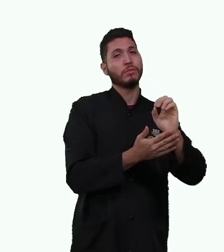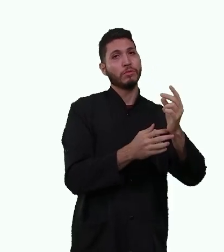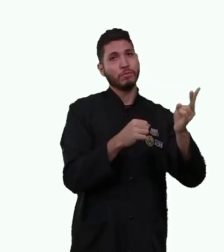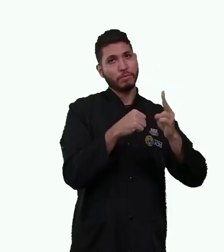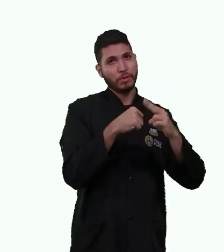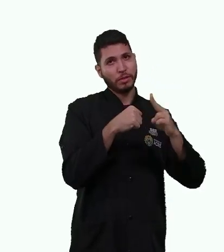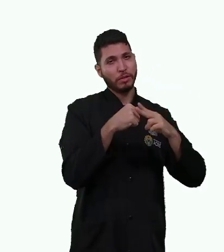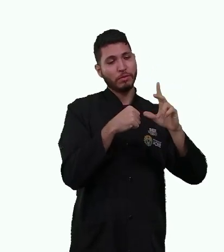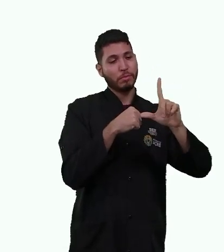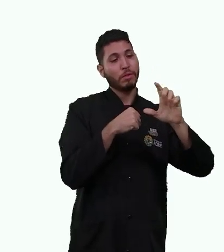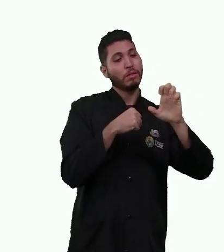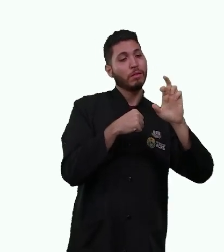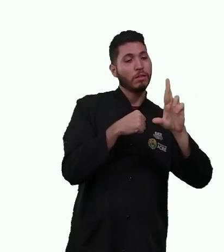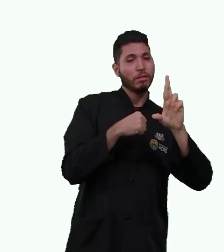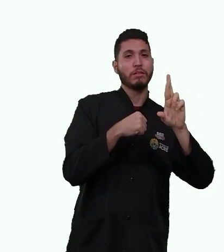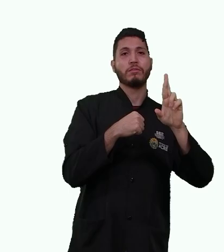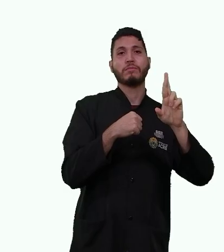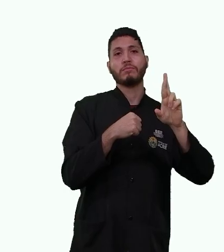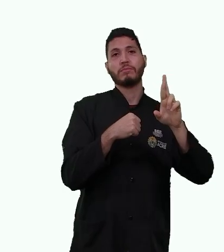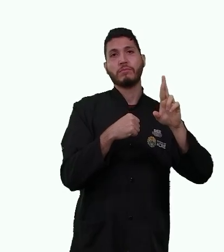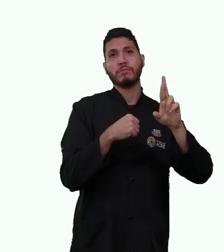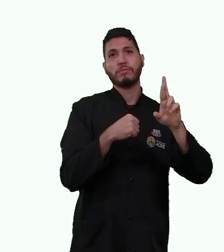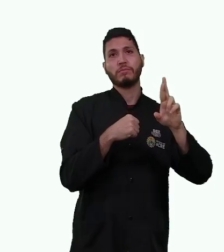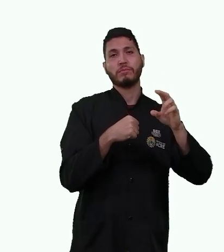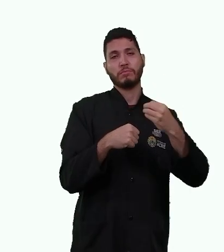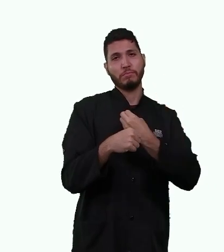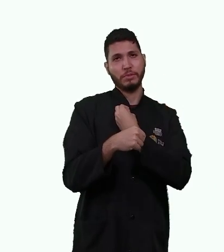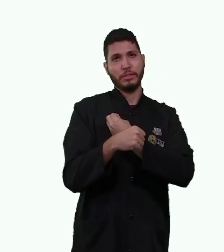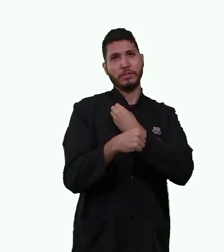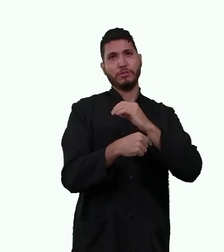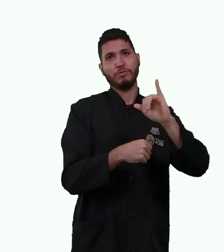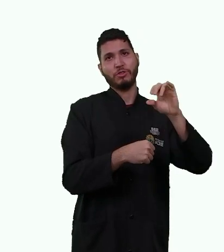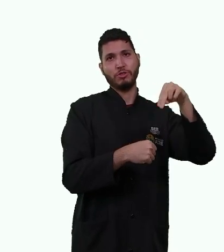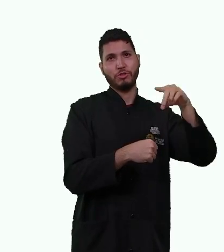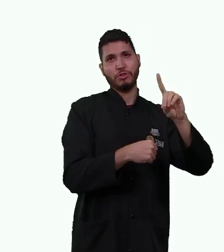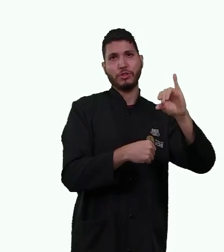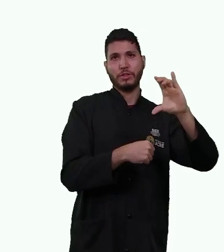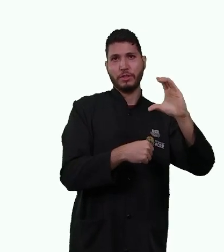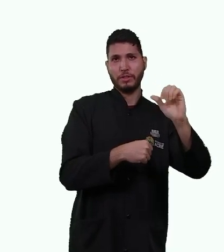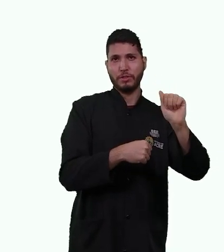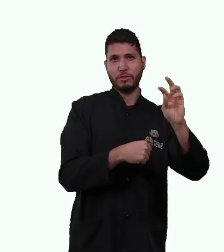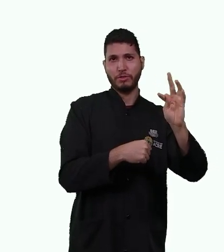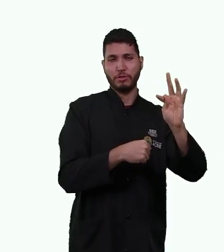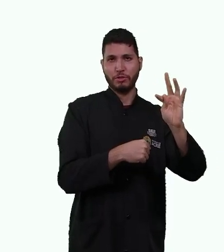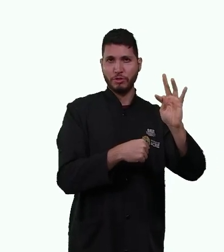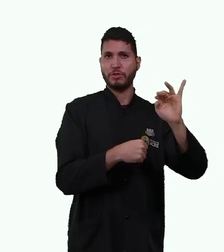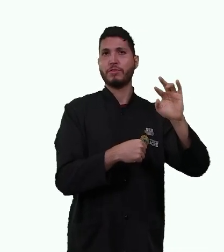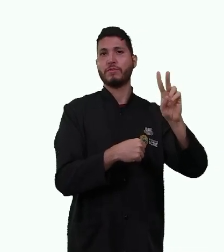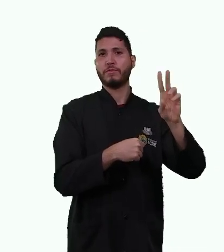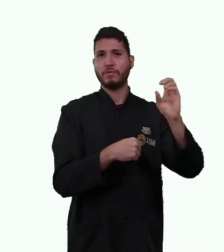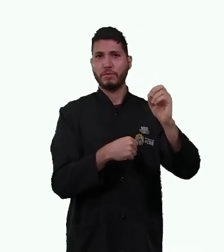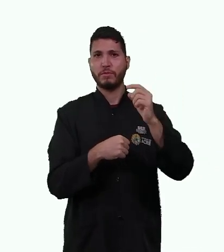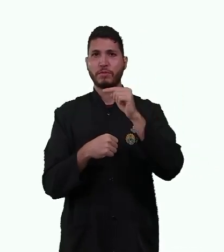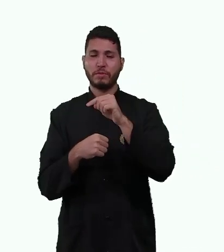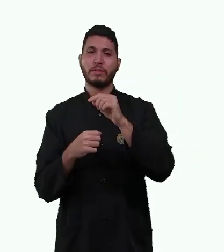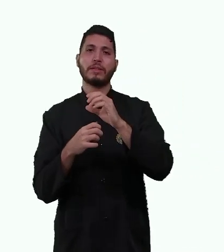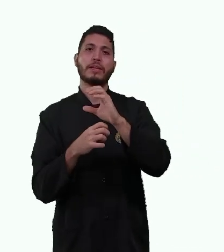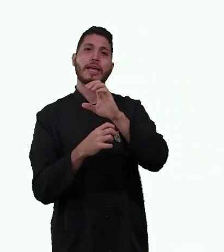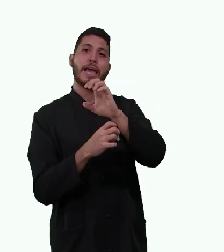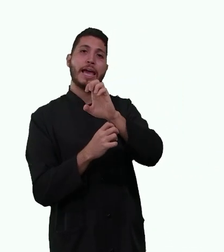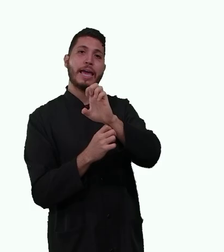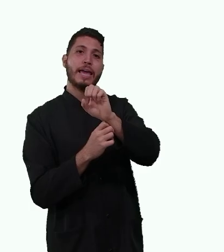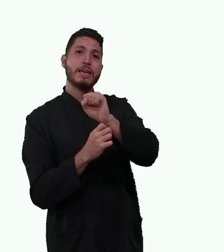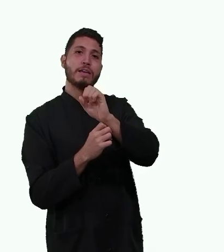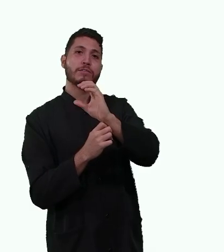indicativo. Tu escuchas música. Temos a conjugação